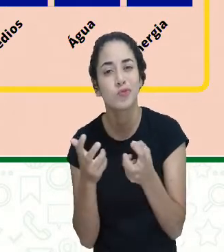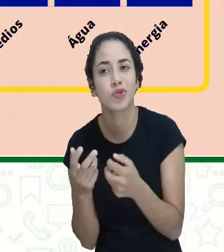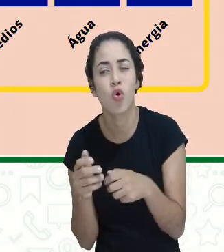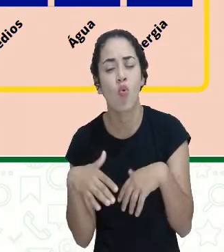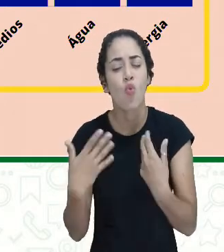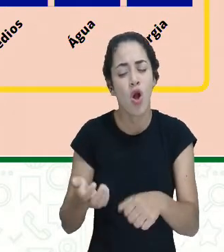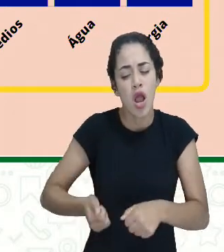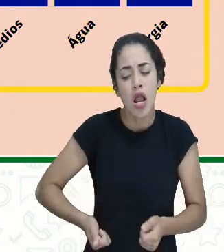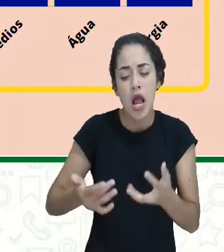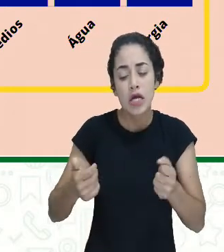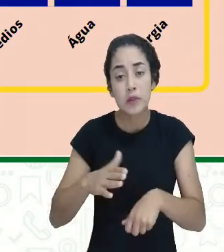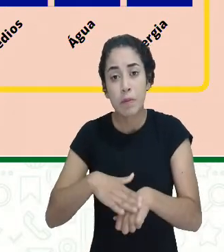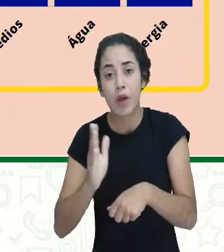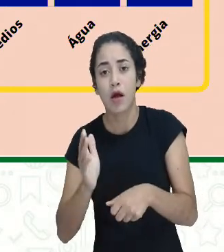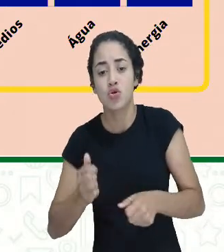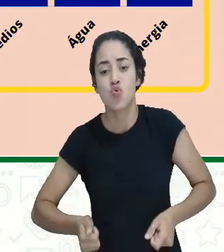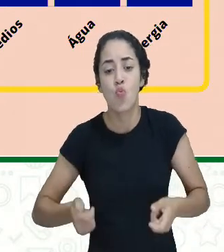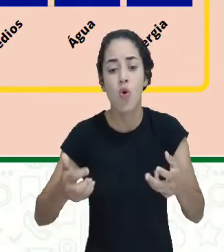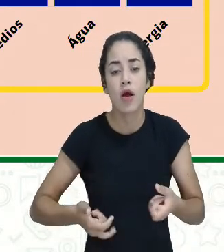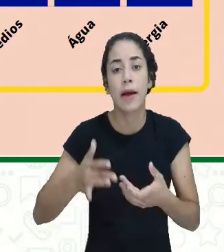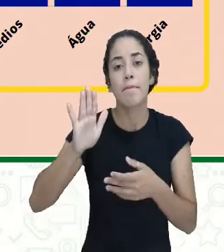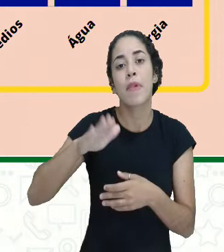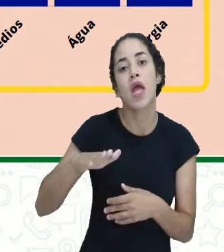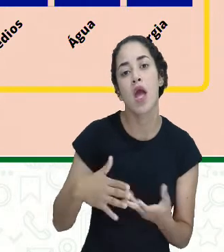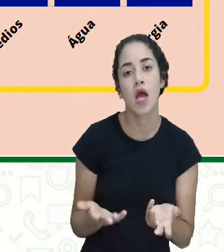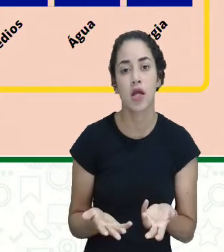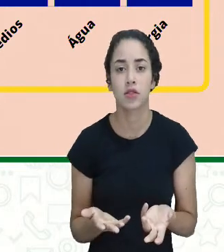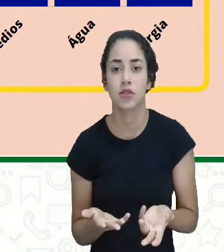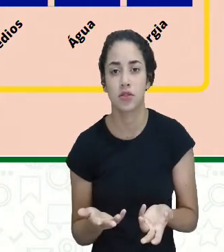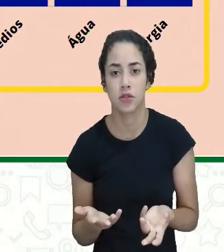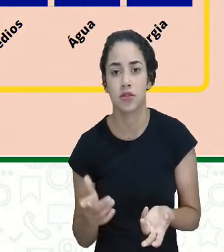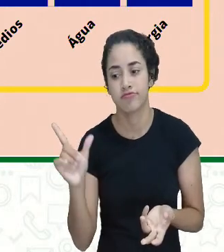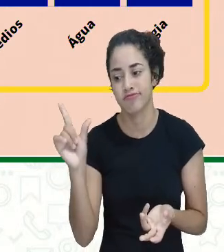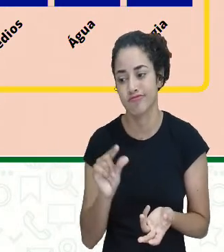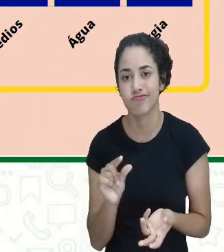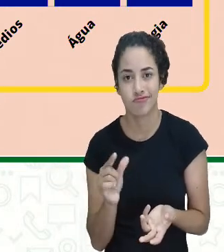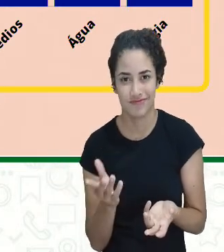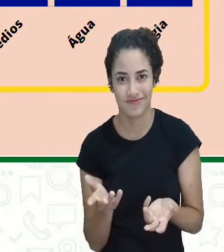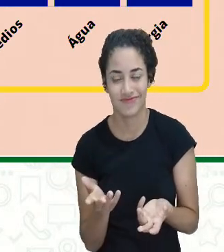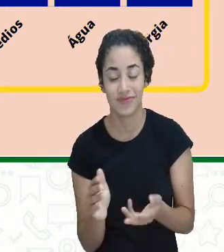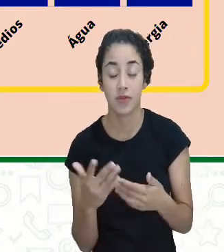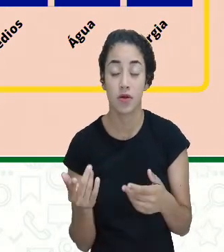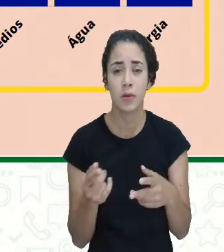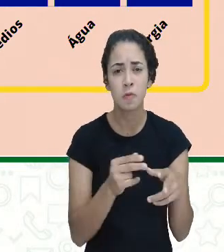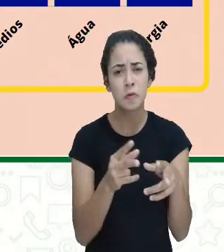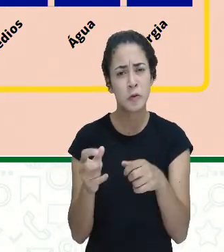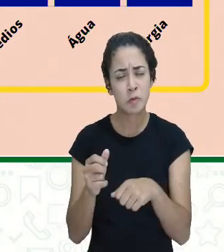e qual é o seu gasto menor, certo? Perceberam ali que o gasto maior